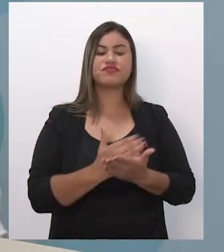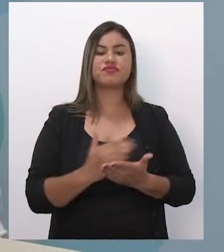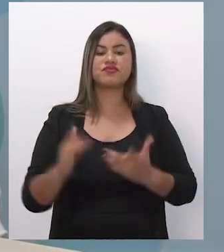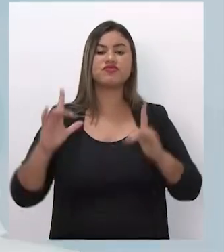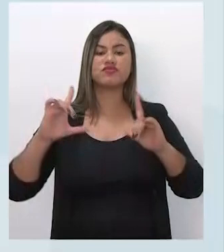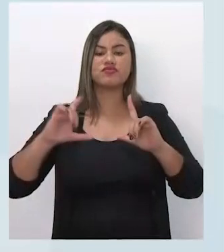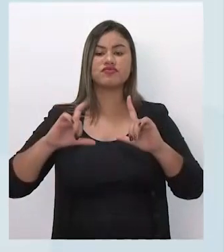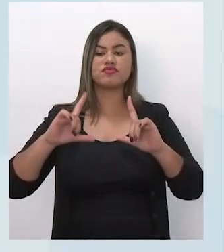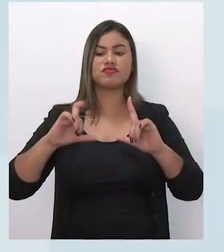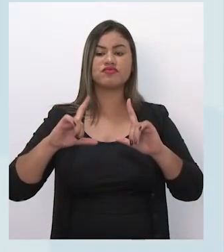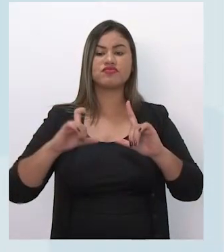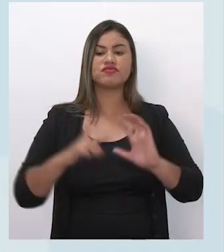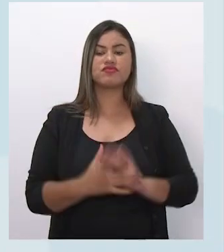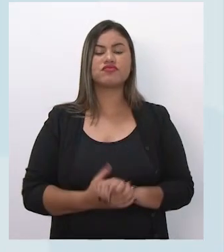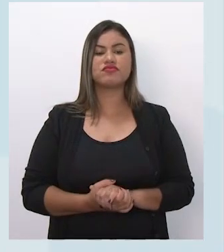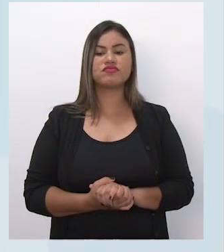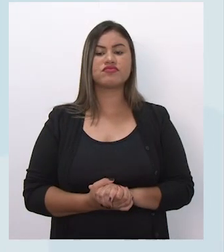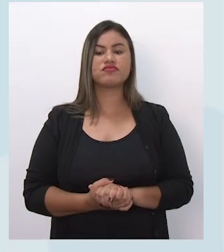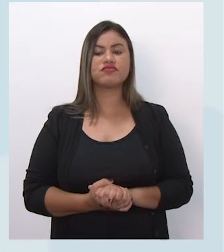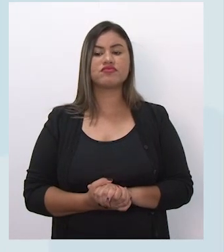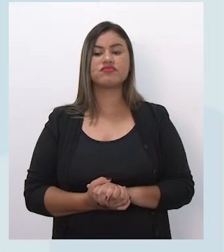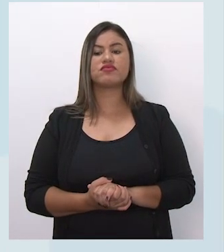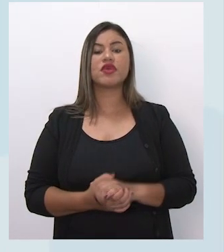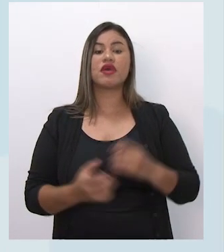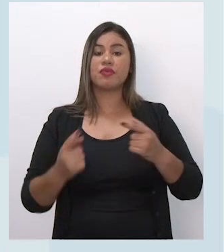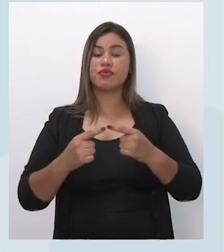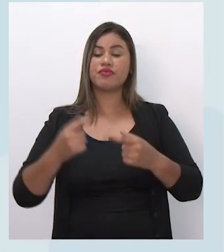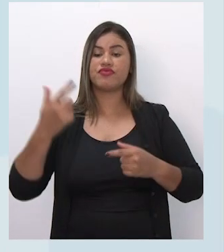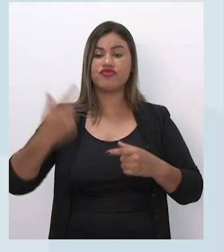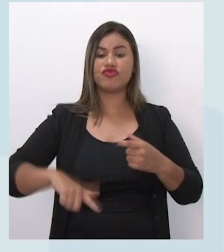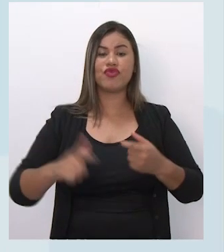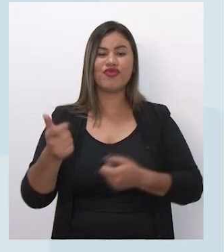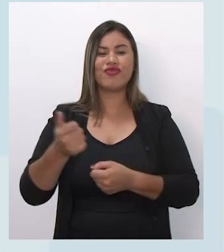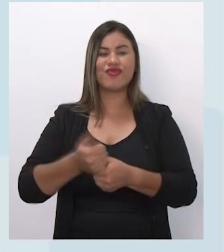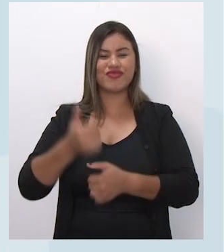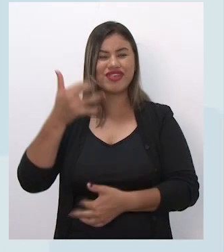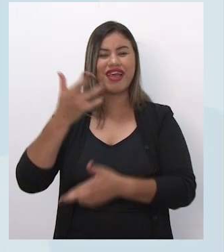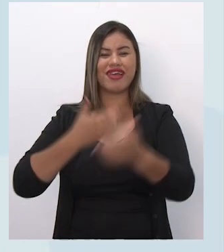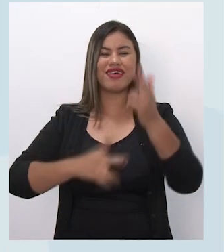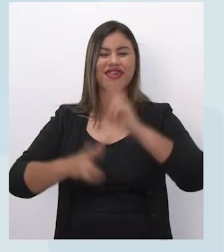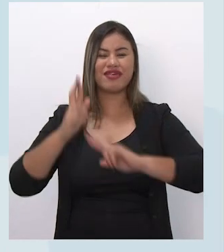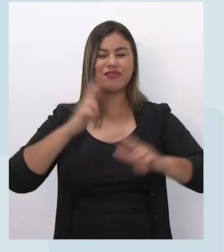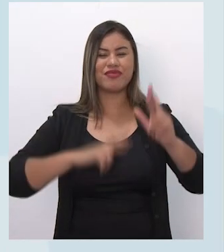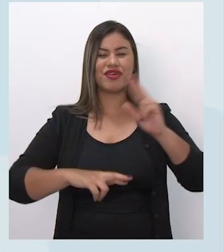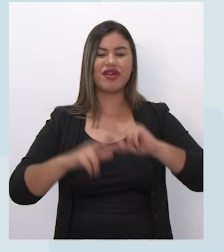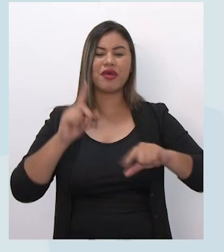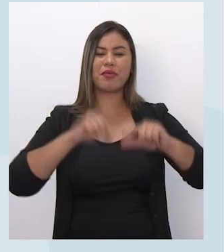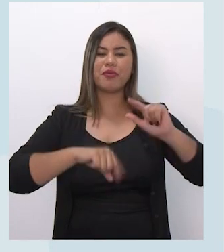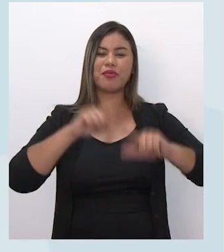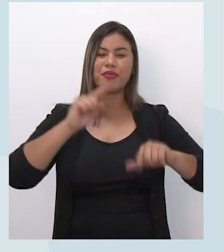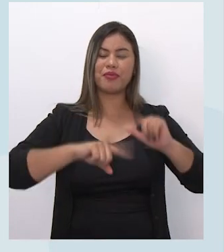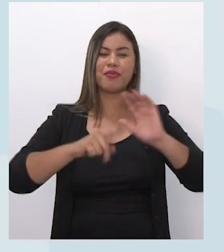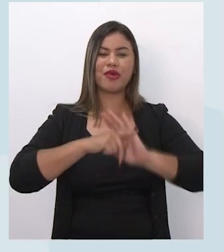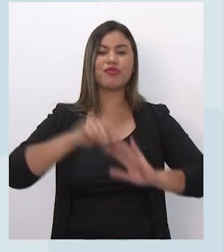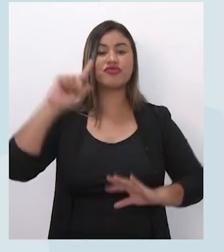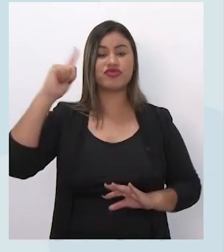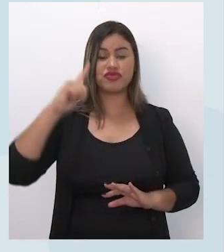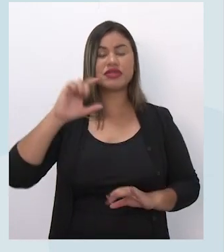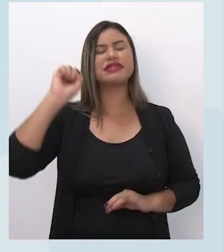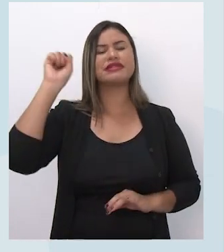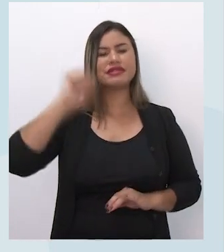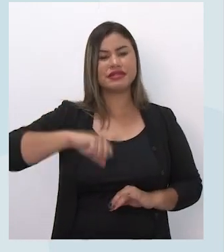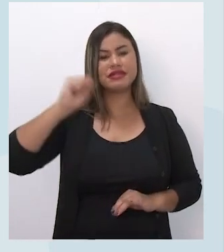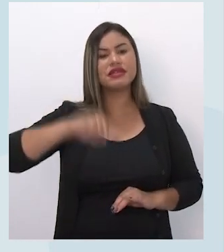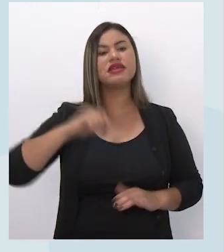foto, lembrando um pouco, retomando a interação que vocês fizeram, né, sobre o objeto de estudo da geografia. Sim, o objeto de